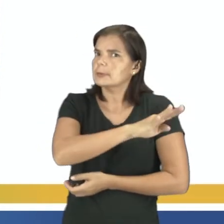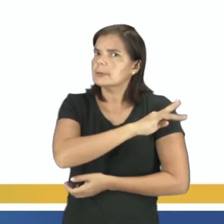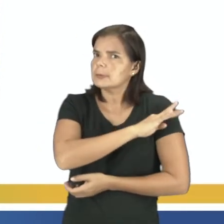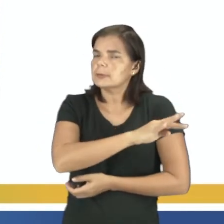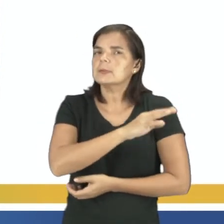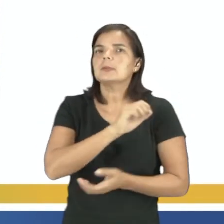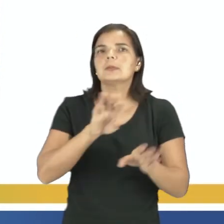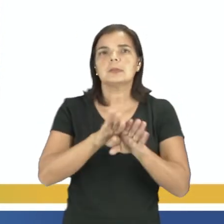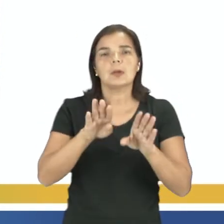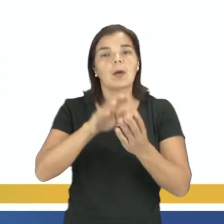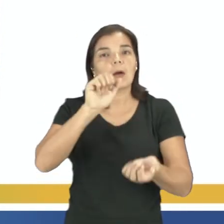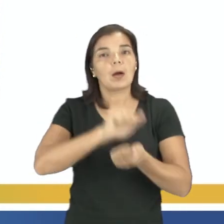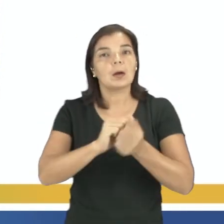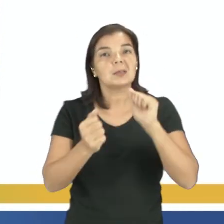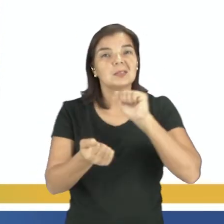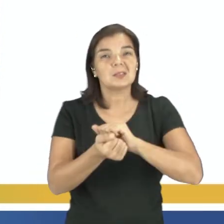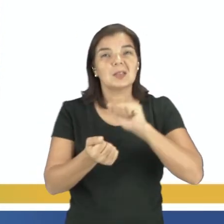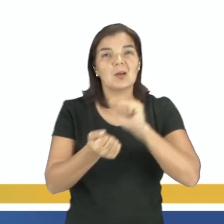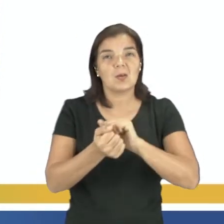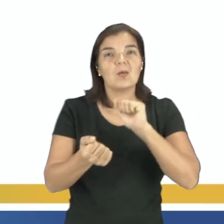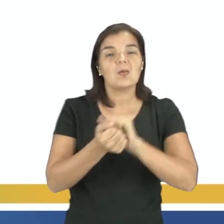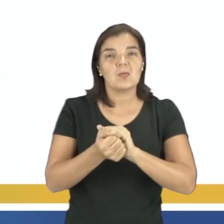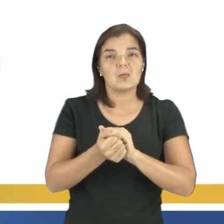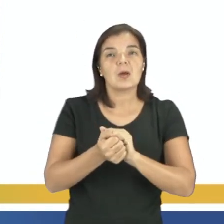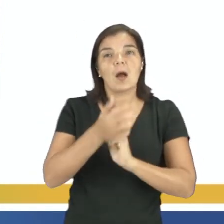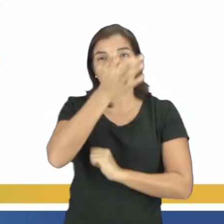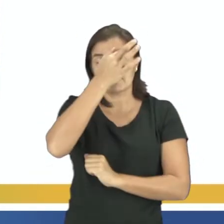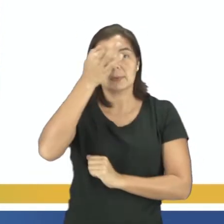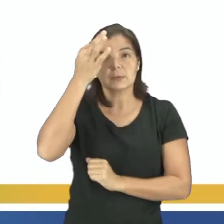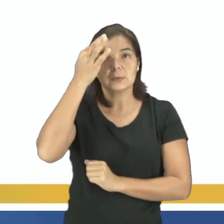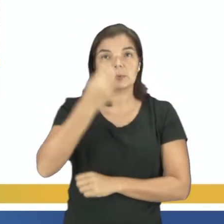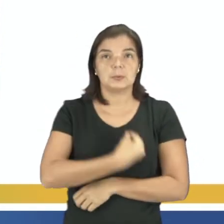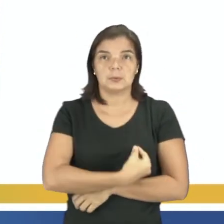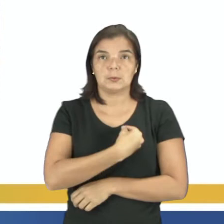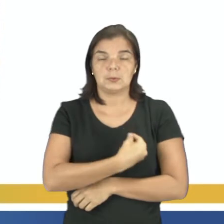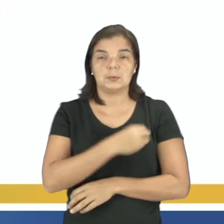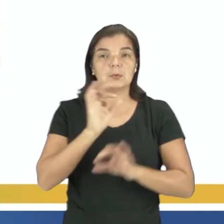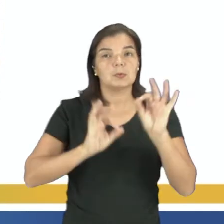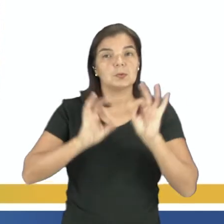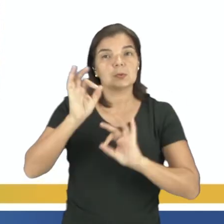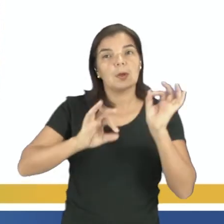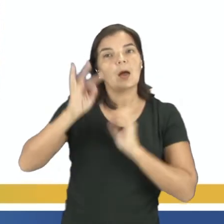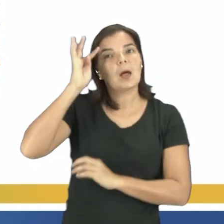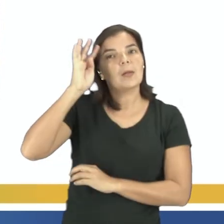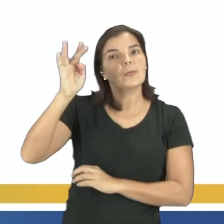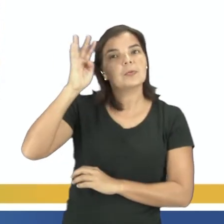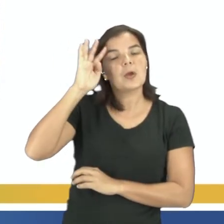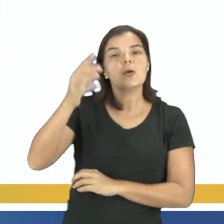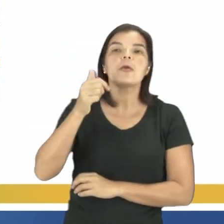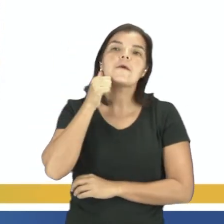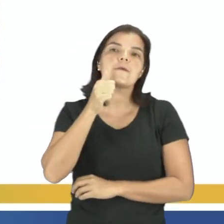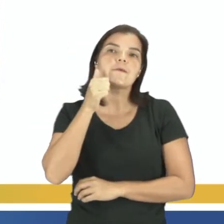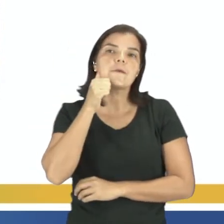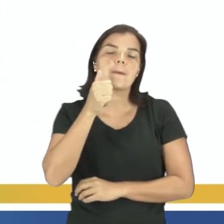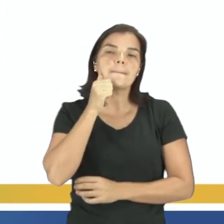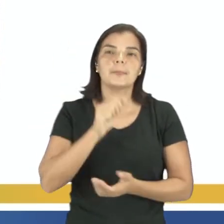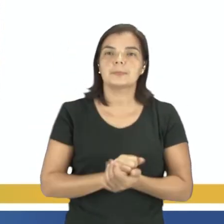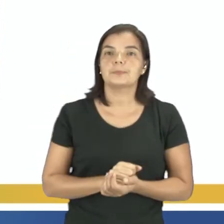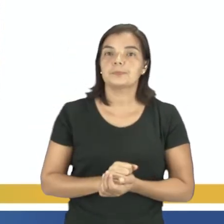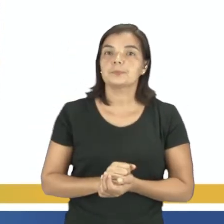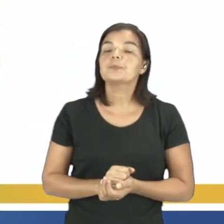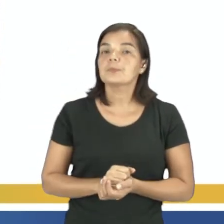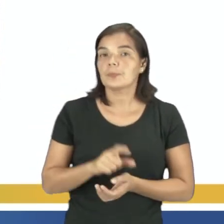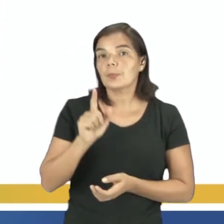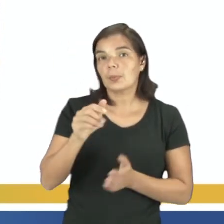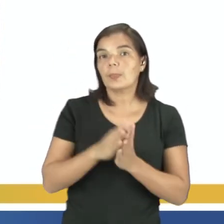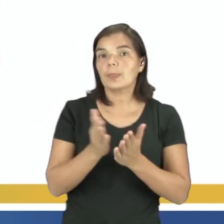ela adaptou a filosofia existencialista para construir as teorias feministas. O Segundo Sexo, que é